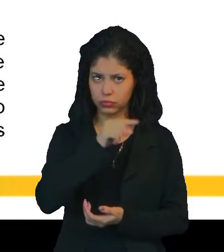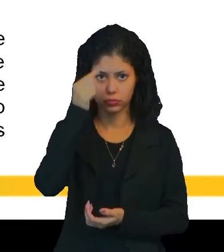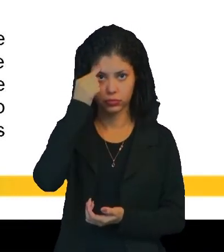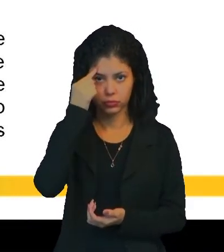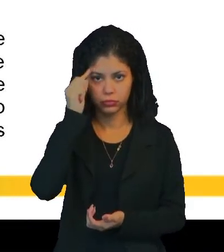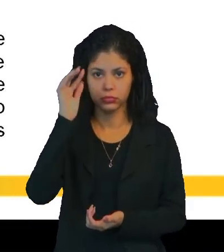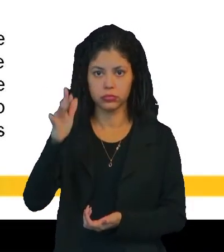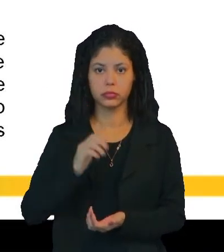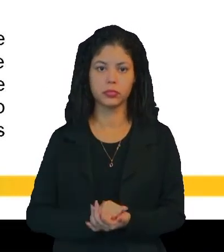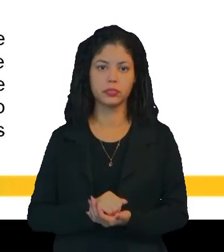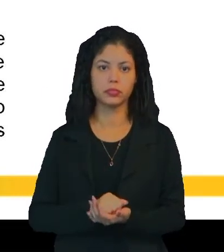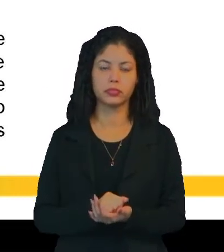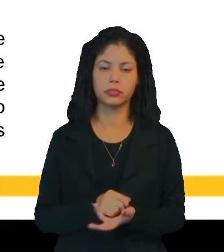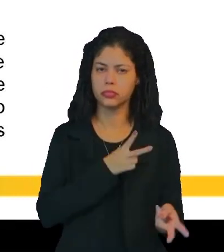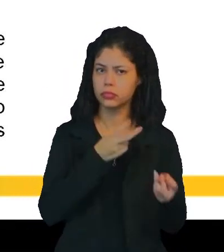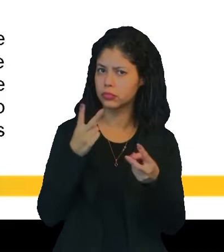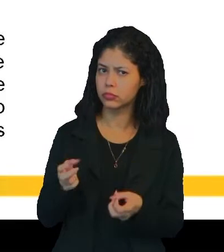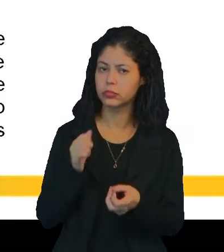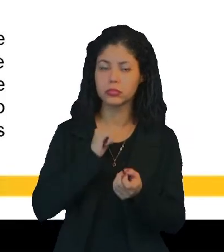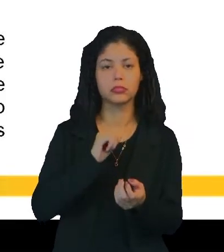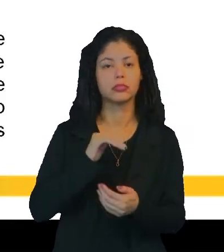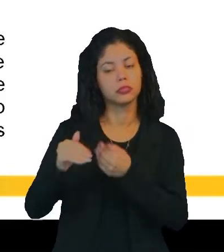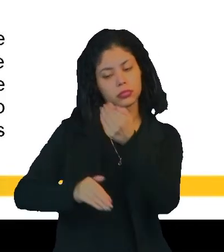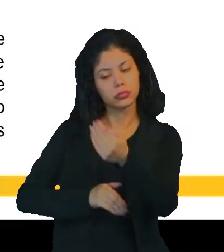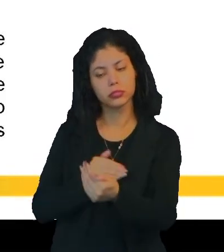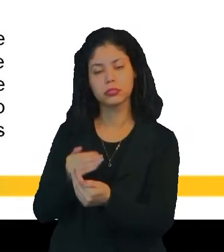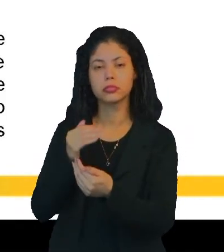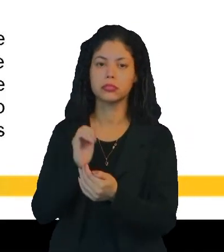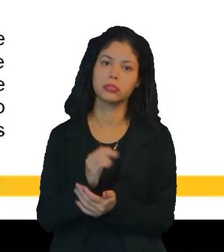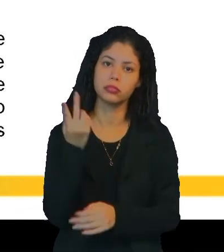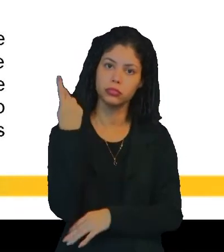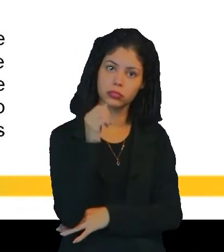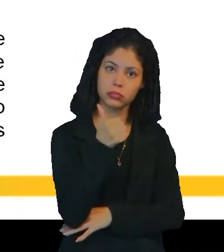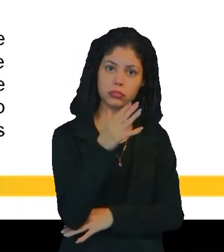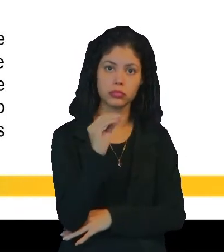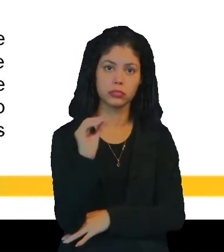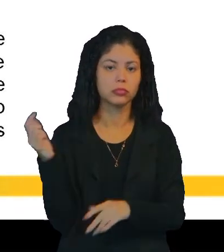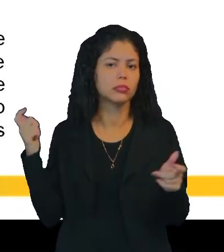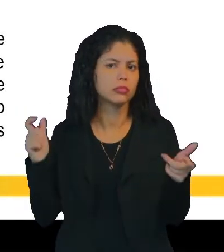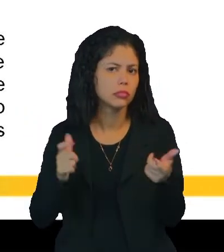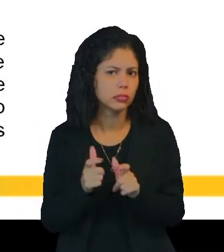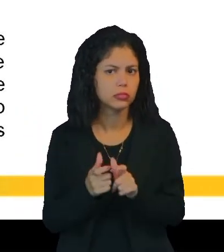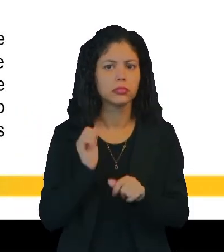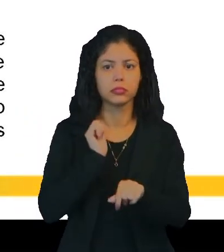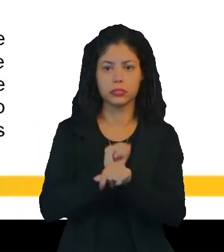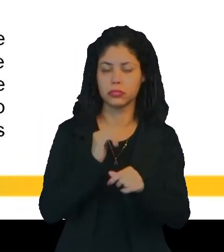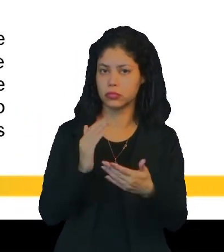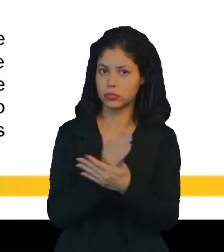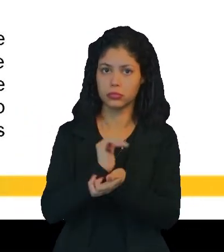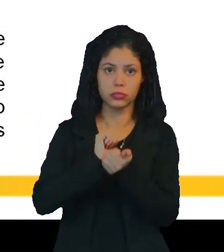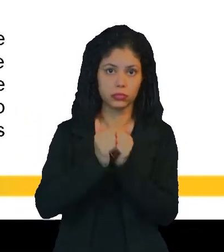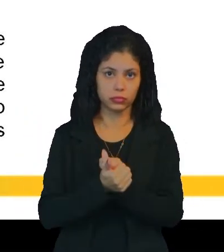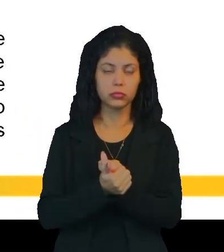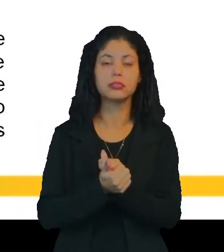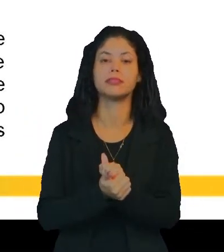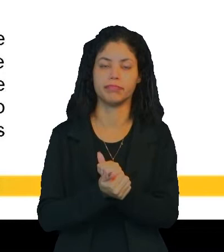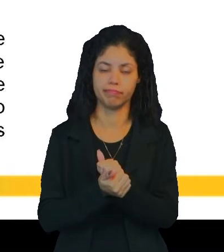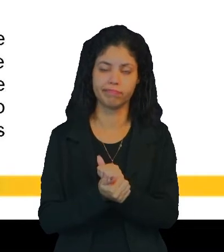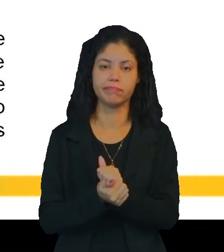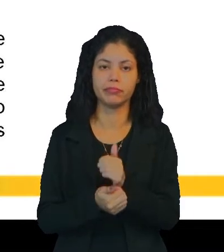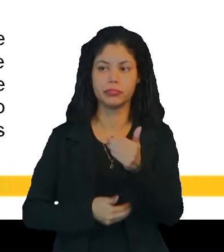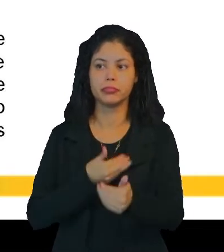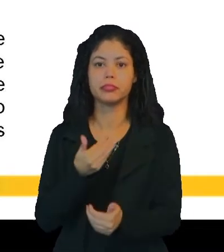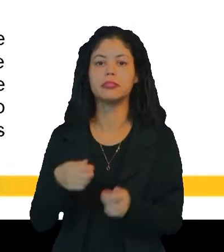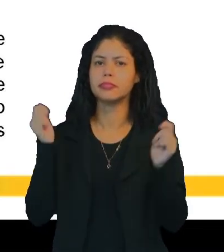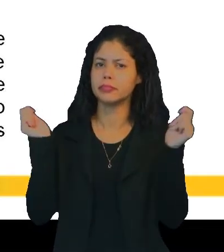imaginar. De uma perspectiva evolucionária, o período mencionado, 100 anos, é curto demais para esperar qualquer adaptação evolucionária,